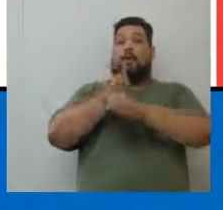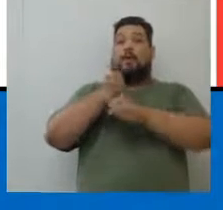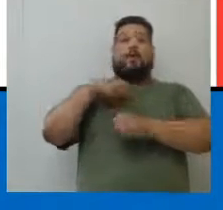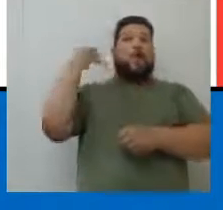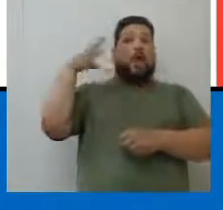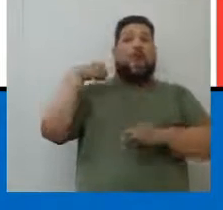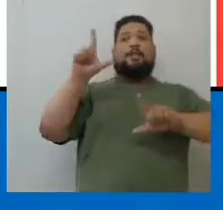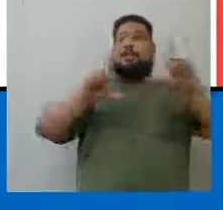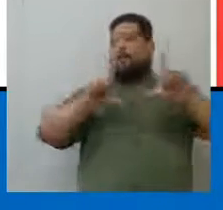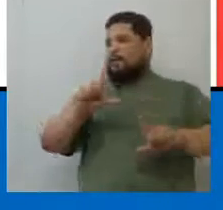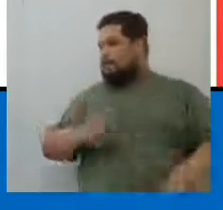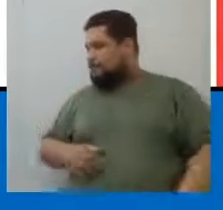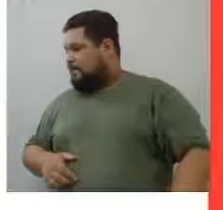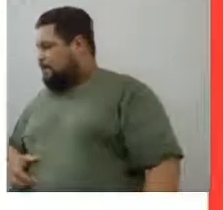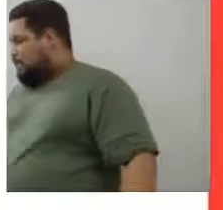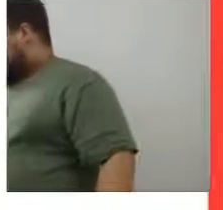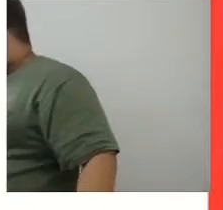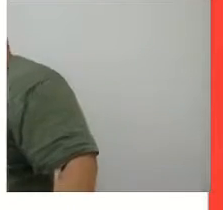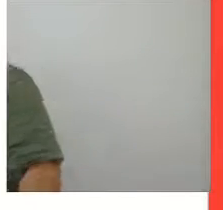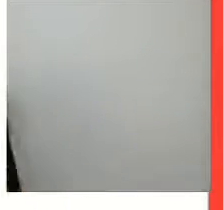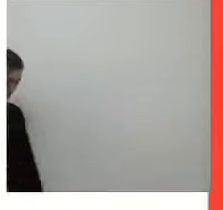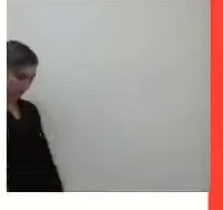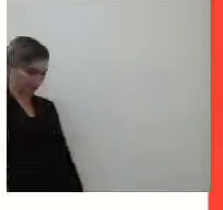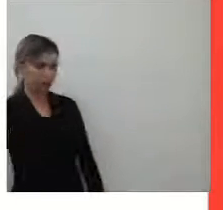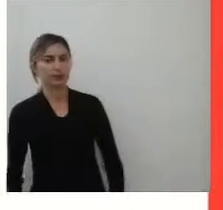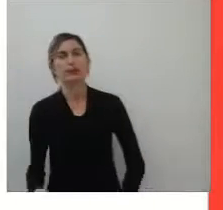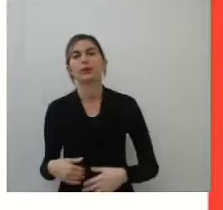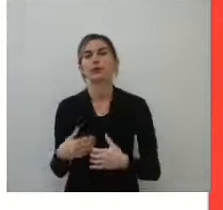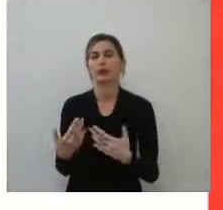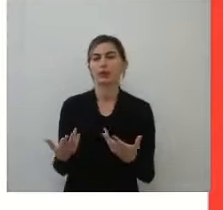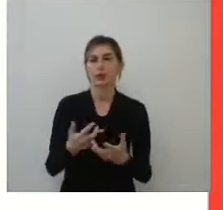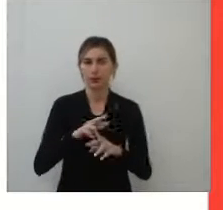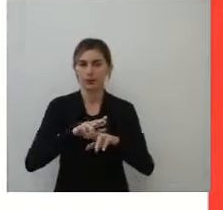televisão e outros meios de comunicação têm levado